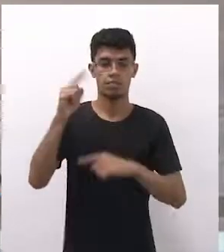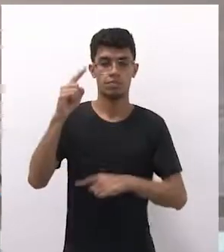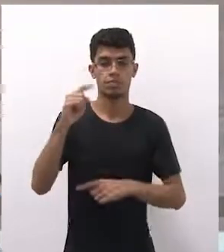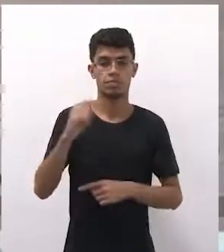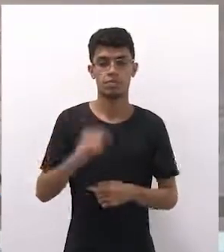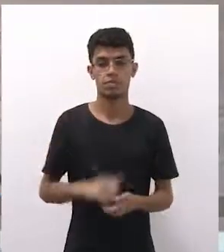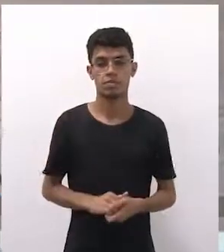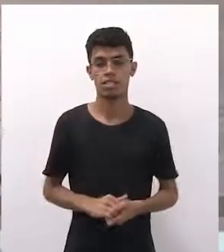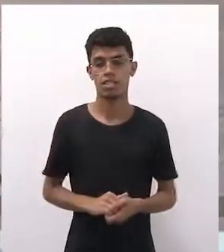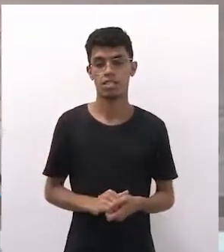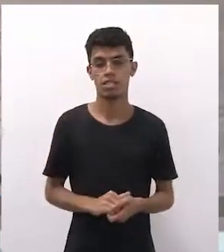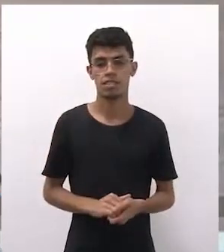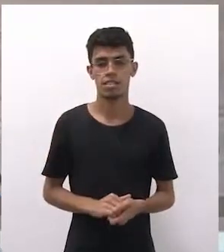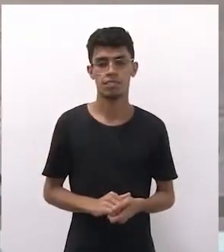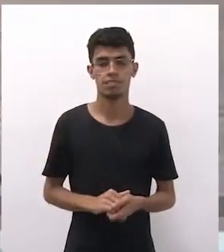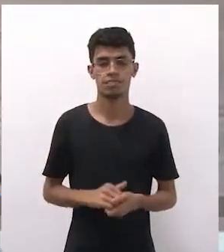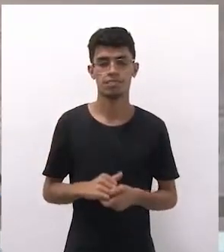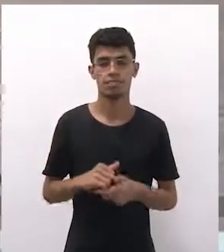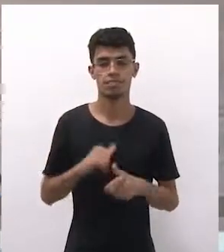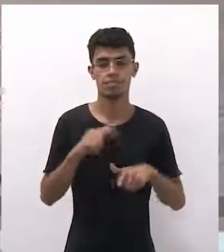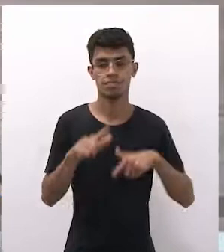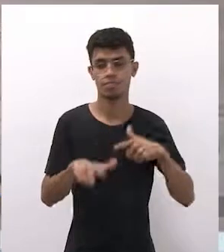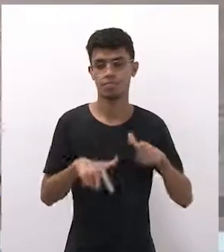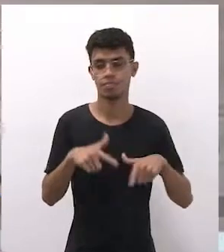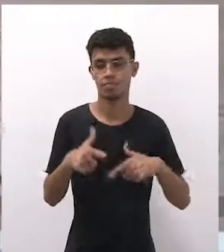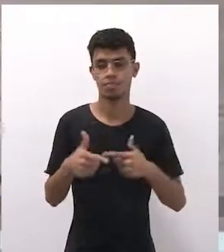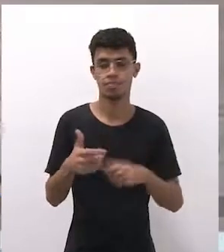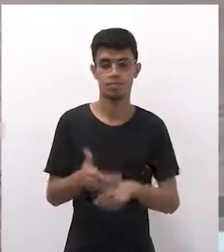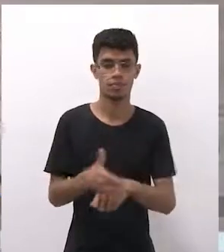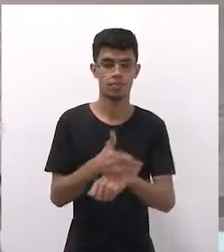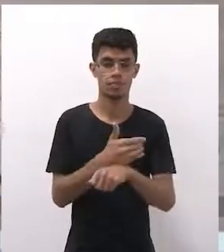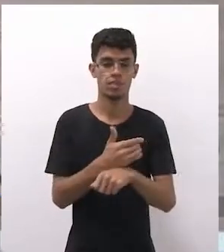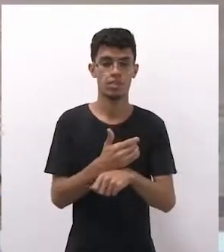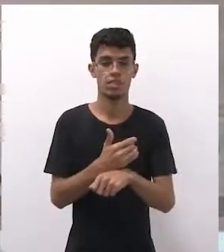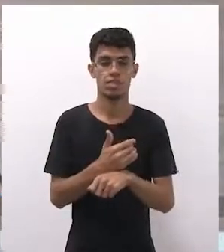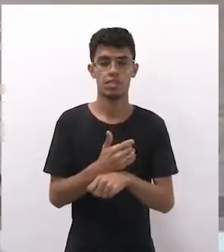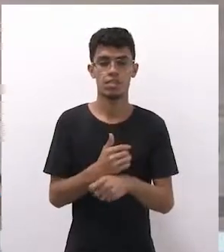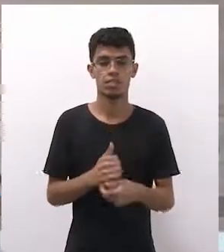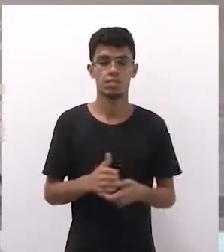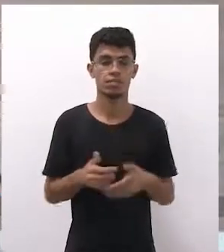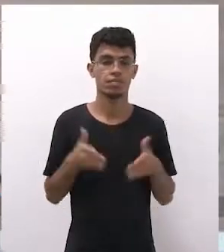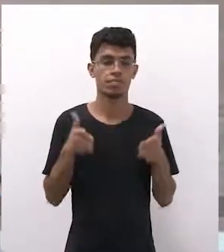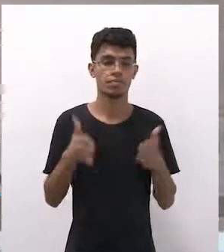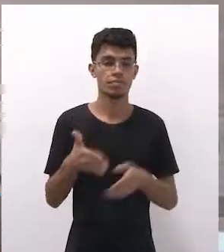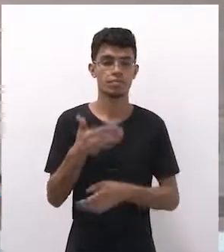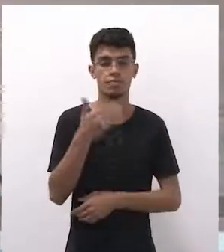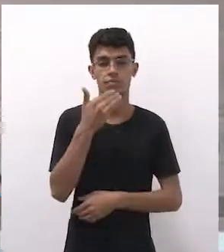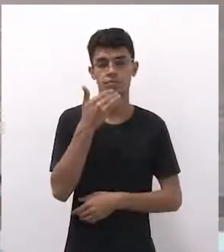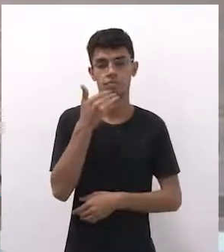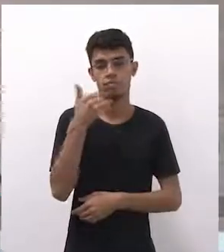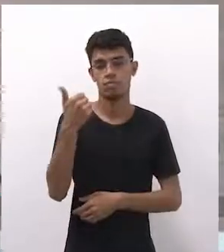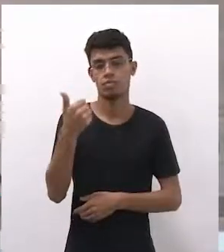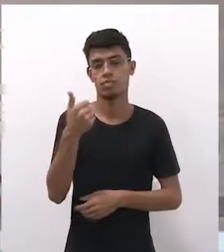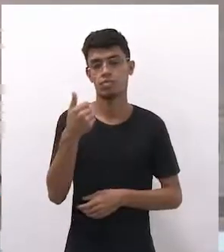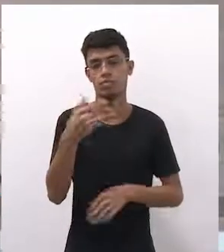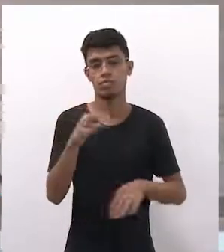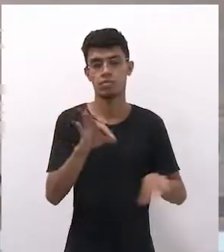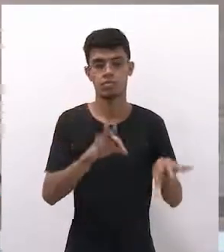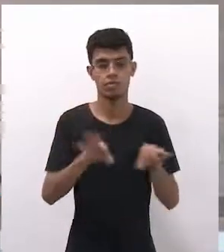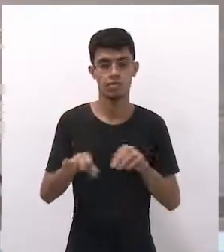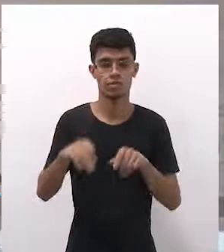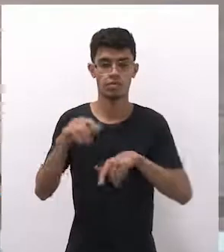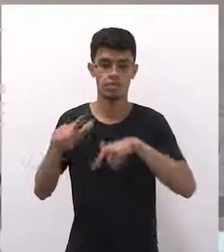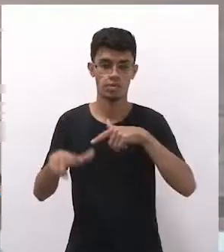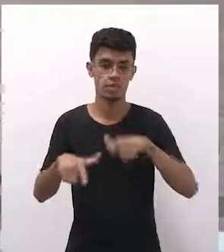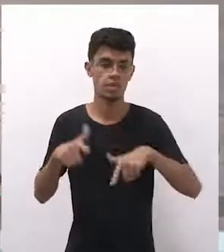assim, trabalharam muito cedo para que a nossa situação hoje seja melhor e que a gente não precise, né, trabalhar